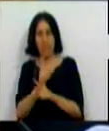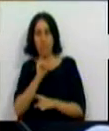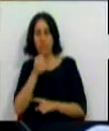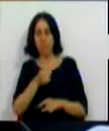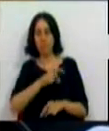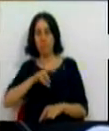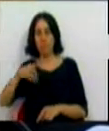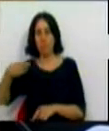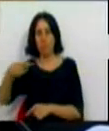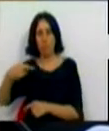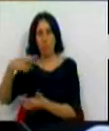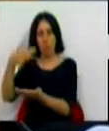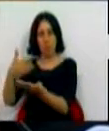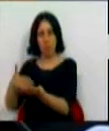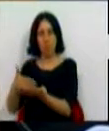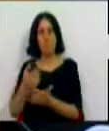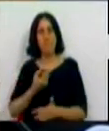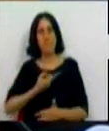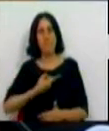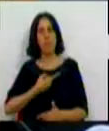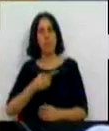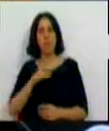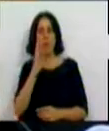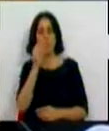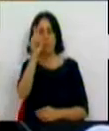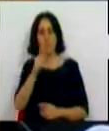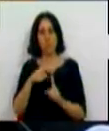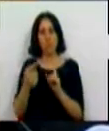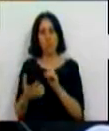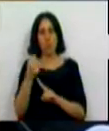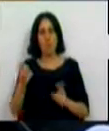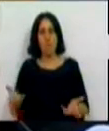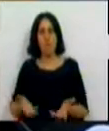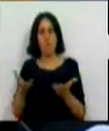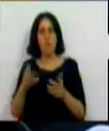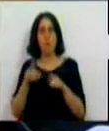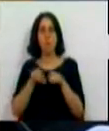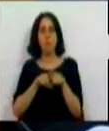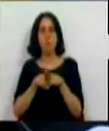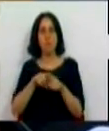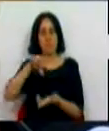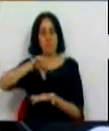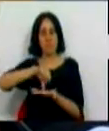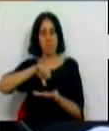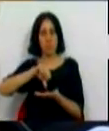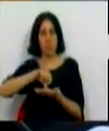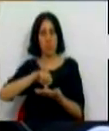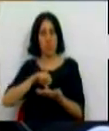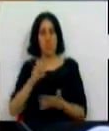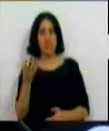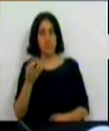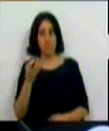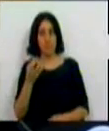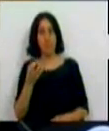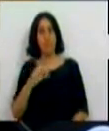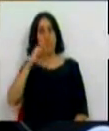nono ano exige que se coloque a promoção do sucesso do aluno no centro da ação política, desígnio que o